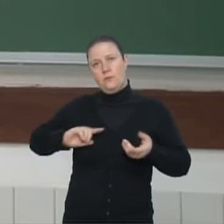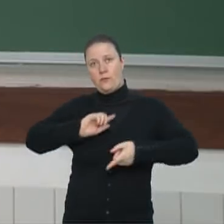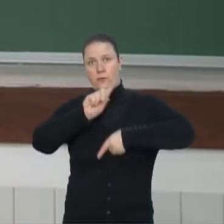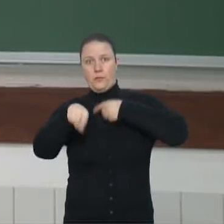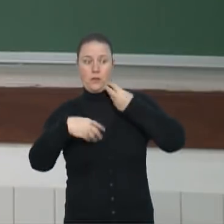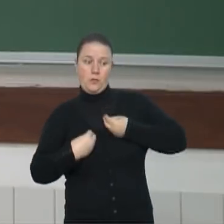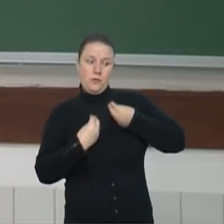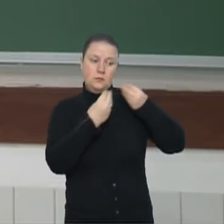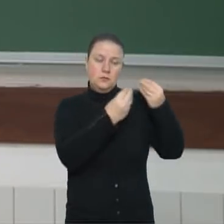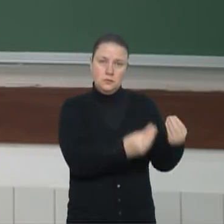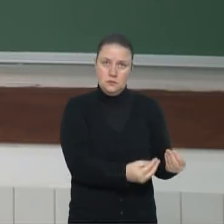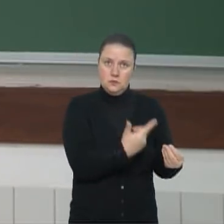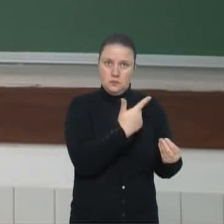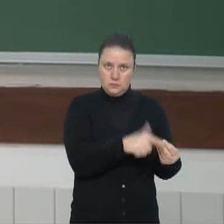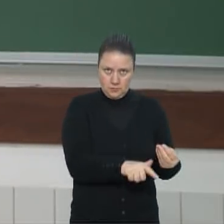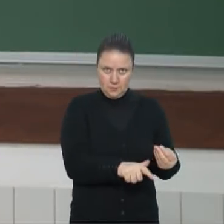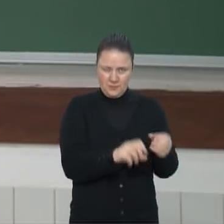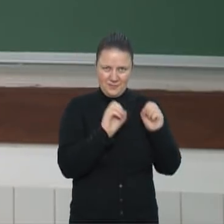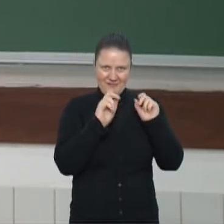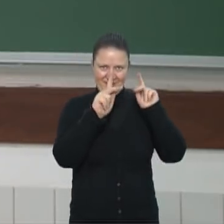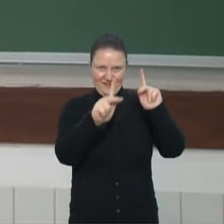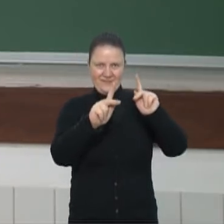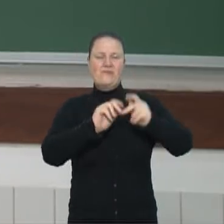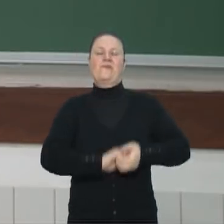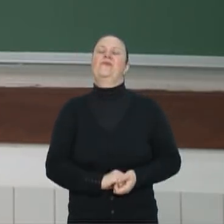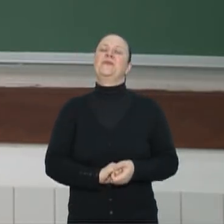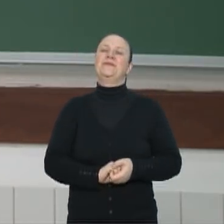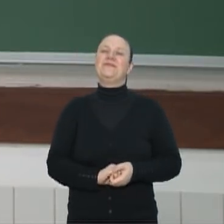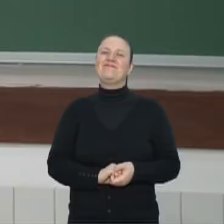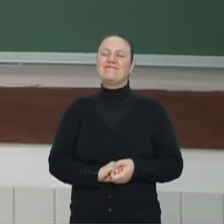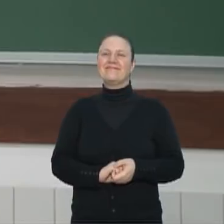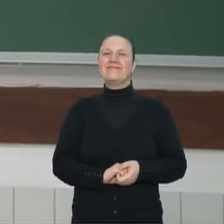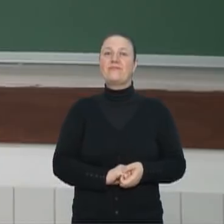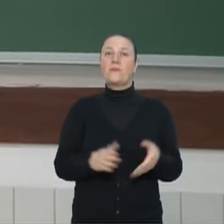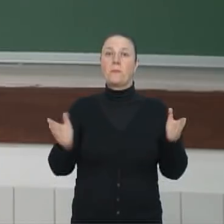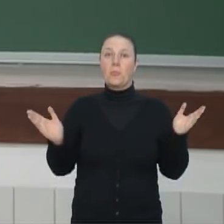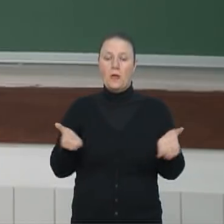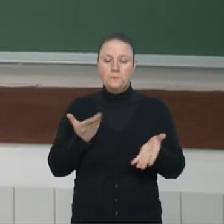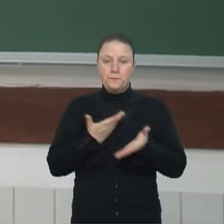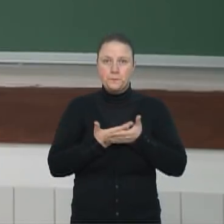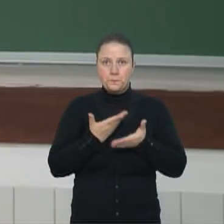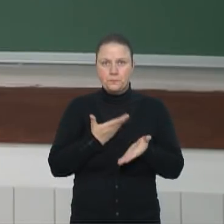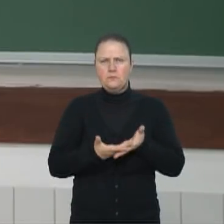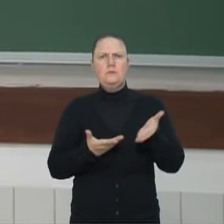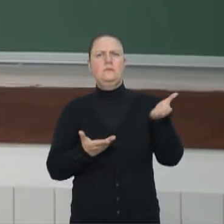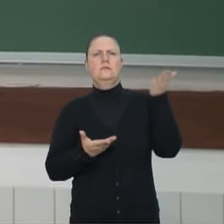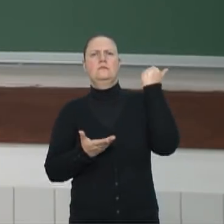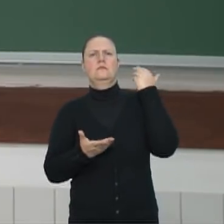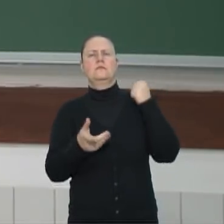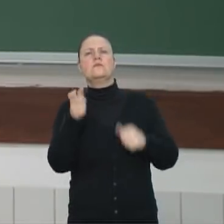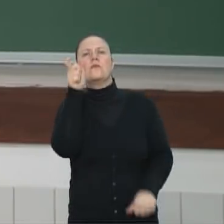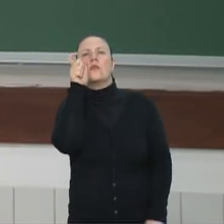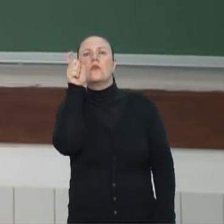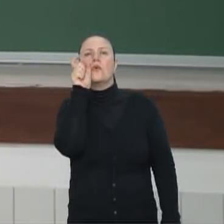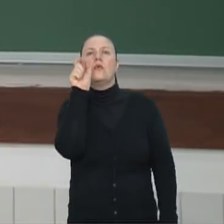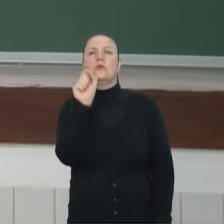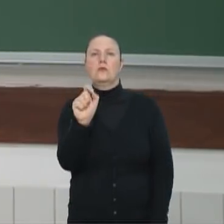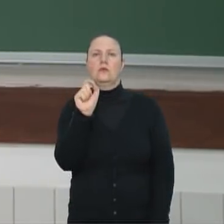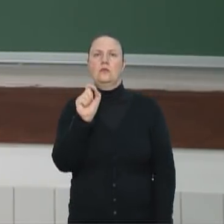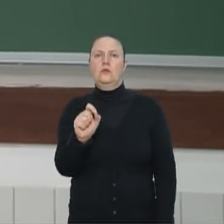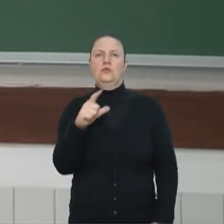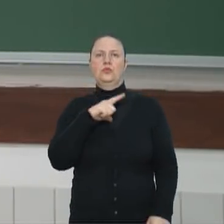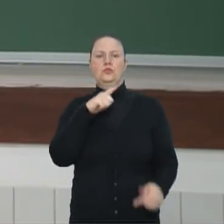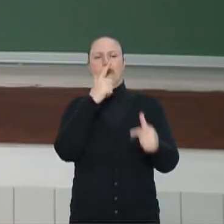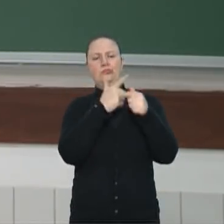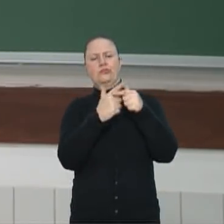levar falta e nem ficar sem as suas notas, ok? Beleza? Bom, na aula passada o que a gente viu? A gente viu ali alguns